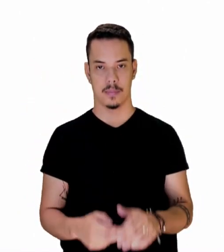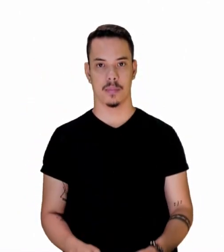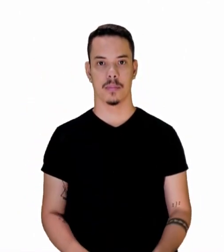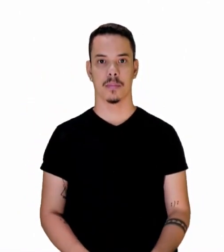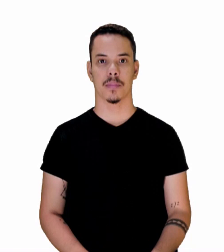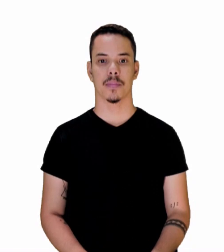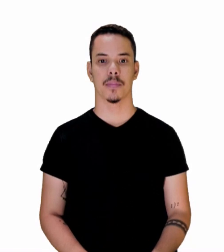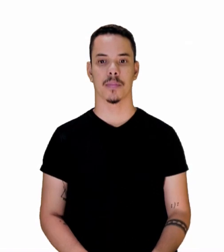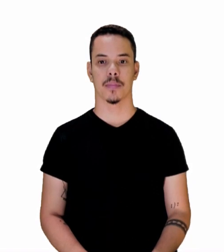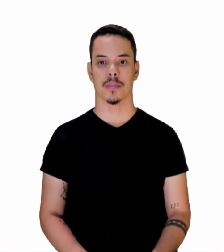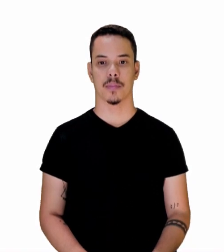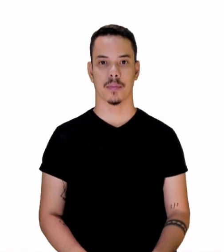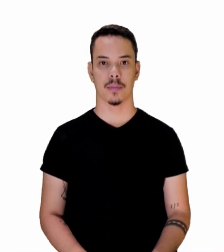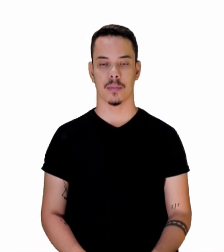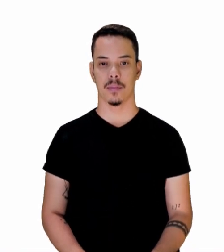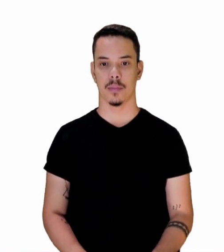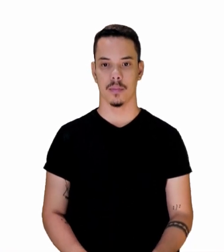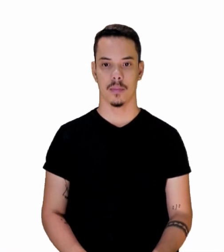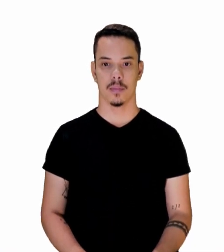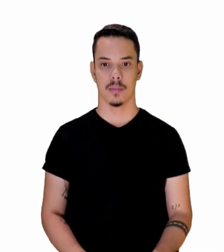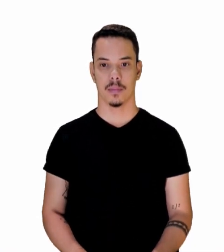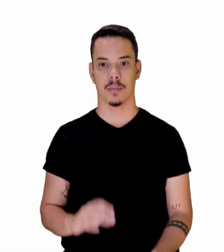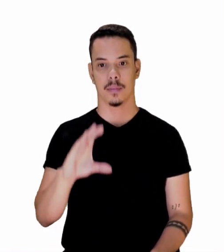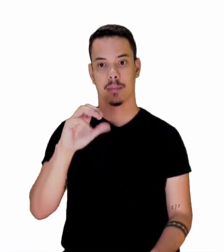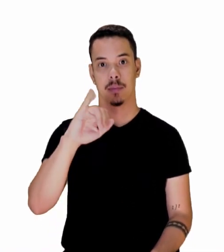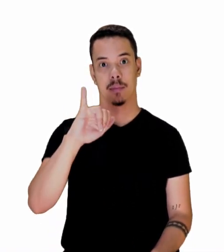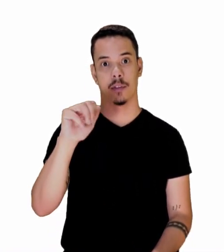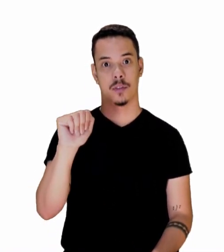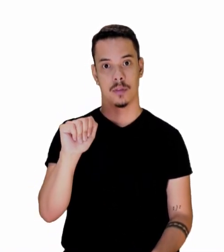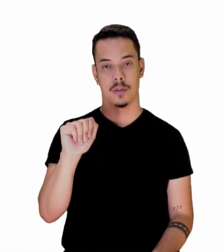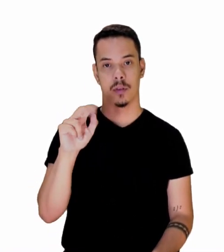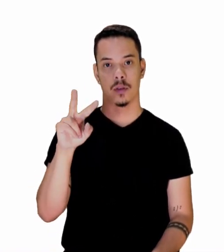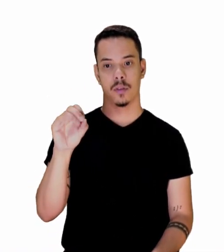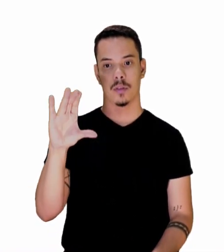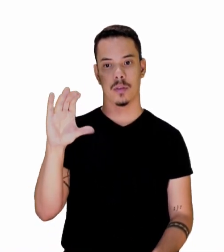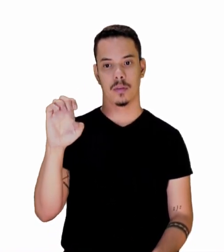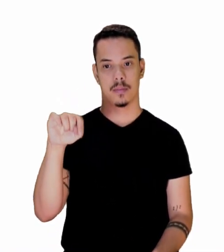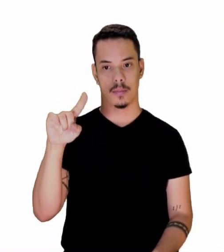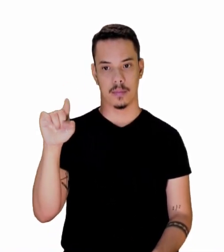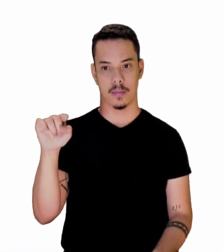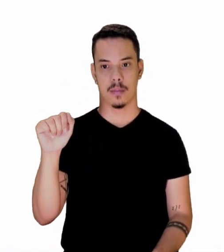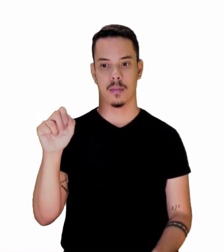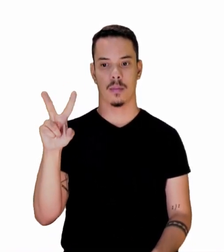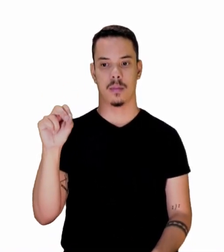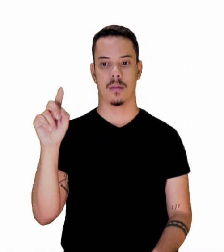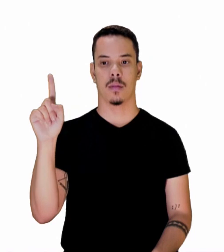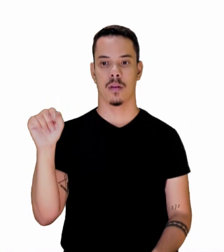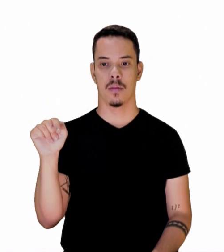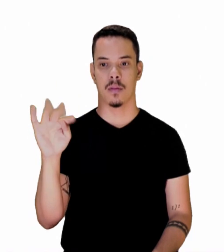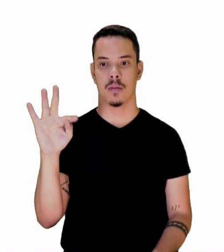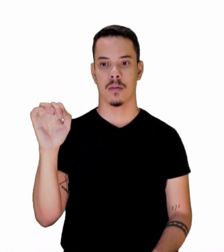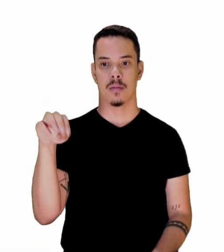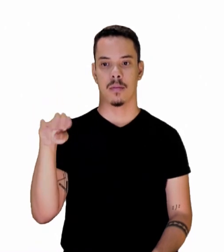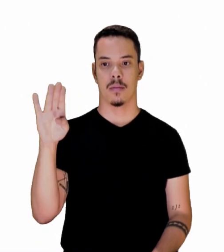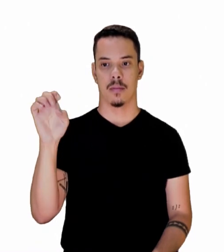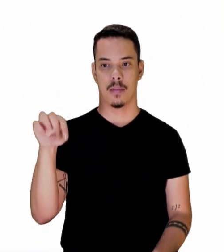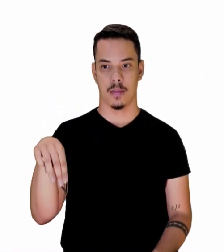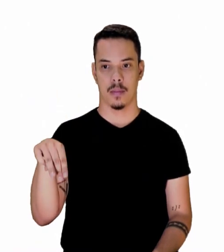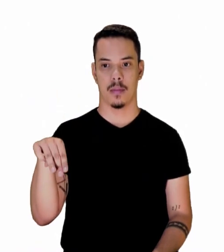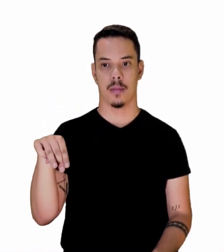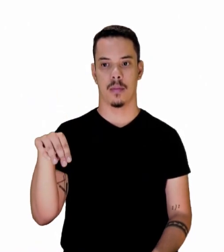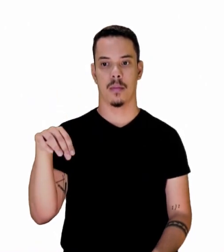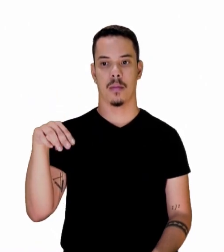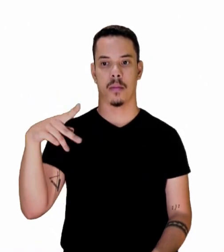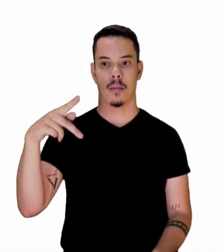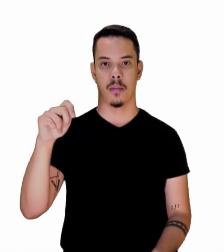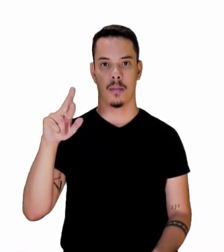Como assim, amadinho? Cajá, você, avó, também e parabéns.